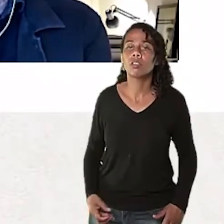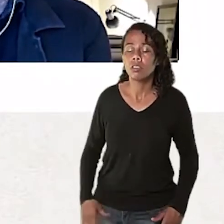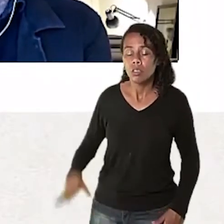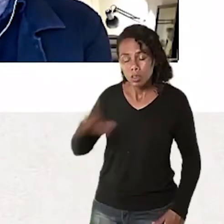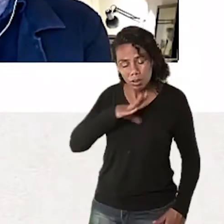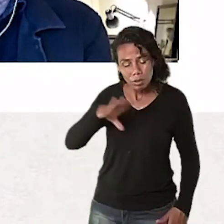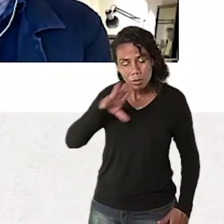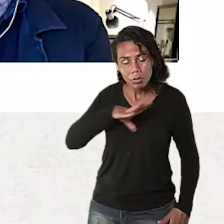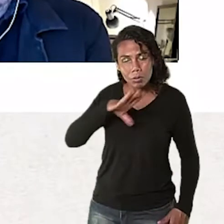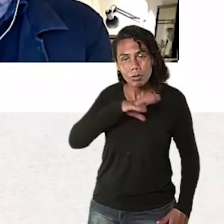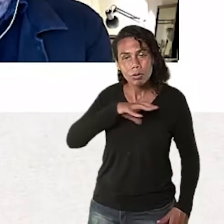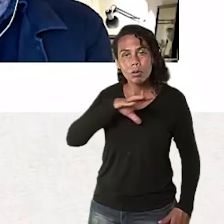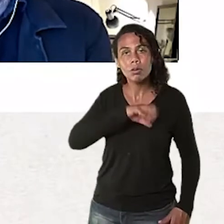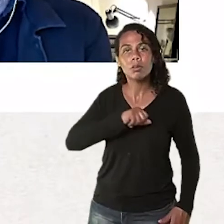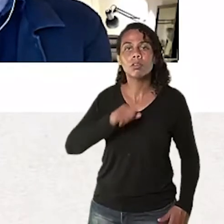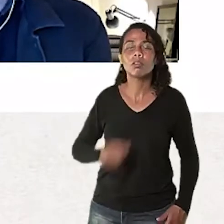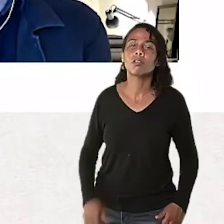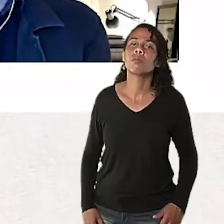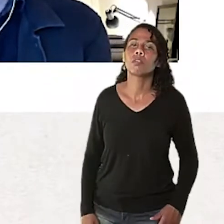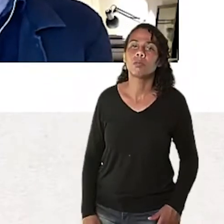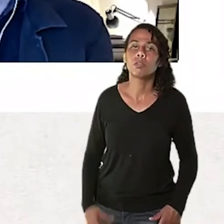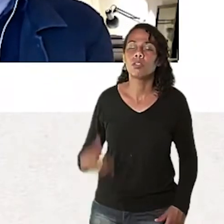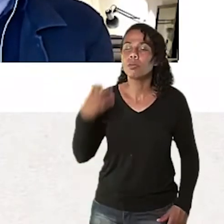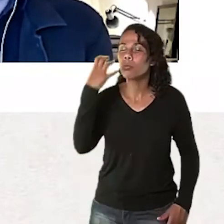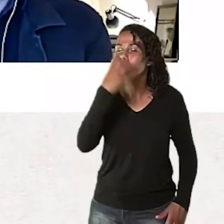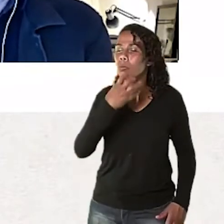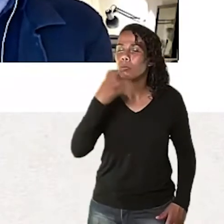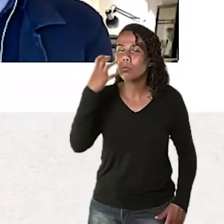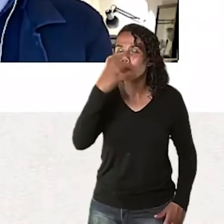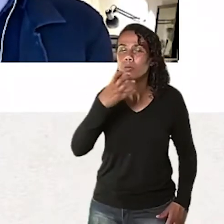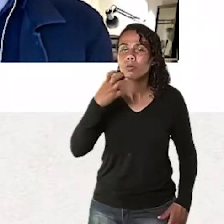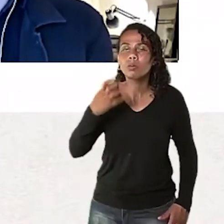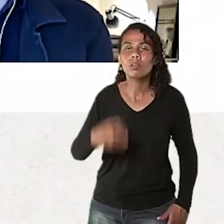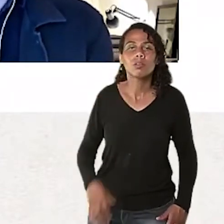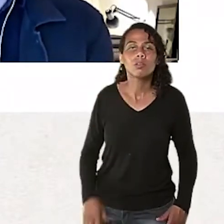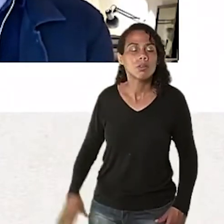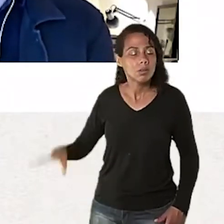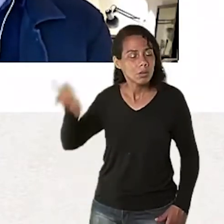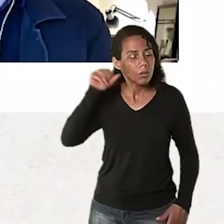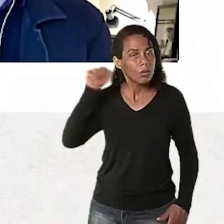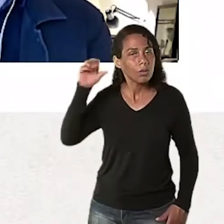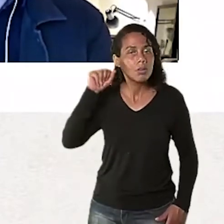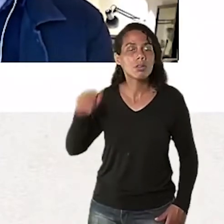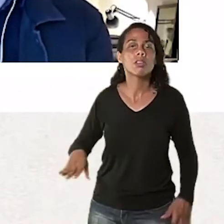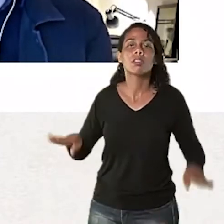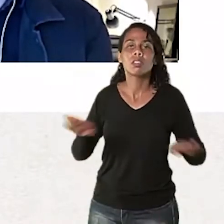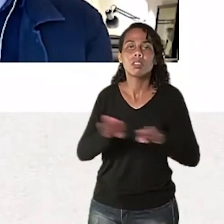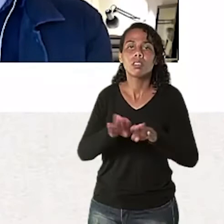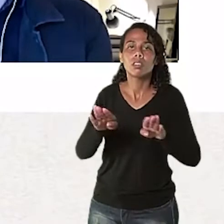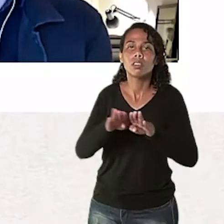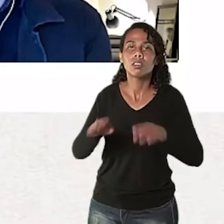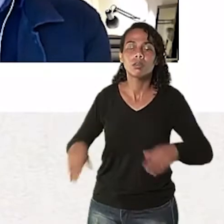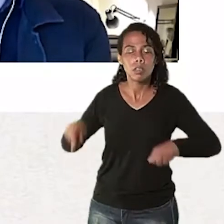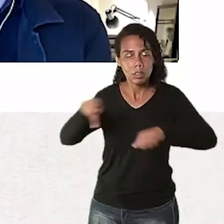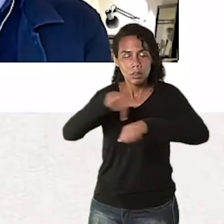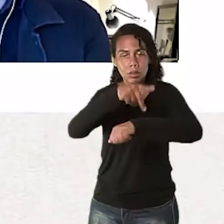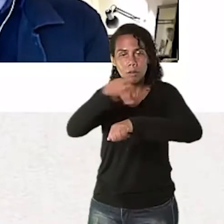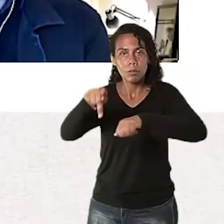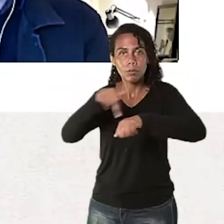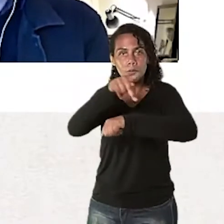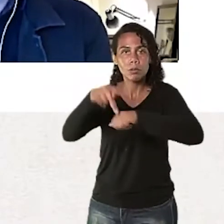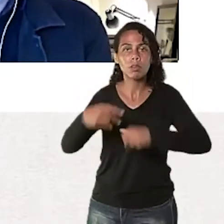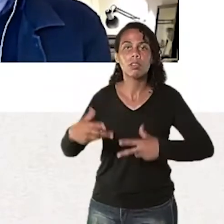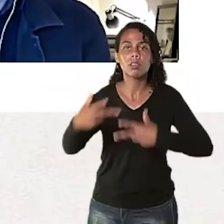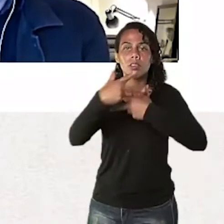a rádio que você quer ouvir dentro daquela cidade, e você fica no banco de carona de um carro. Eu vi ele. Nossa, aquilo eu fiz várias